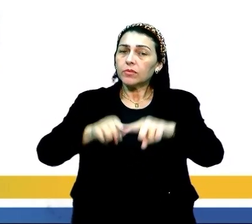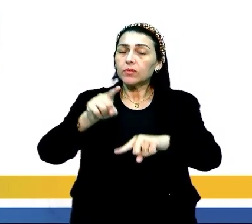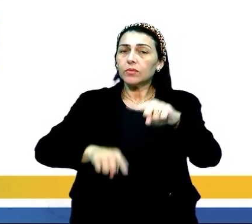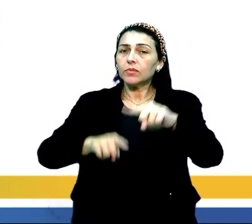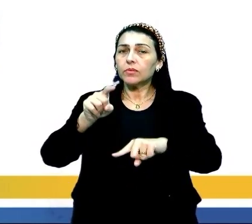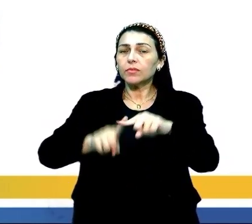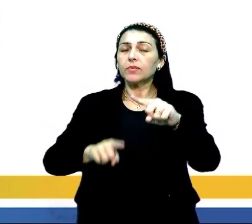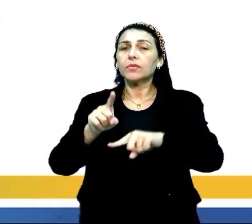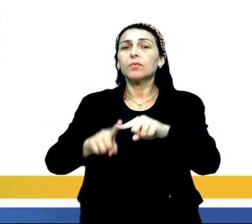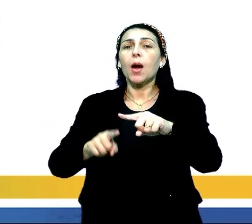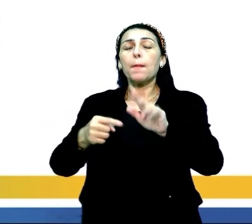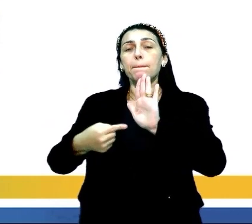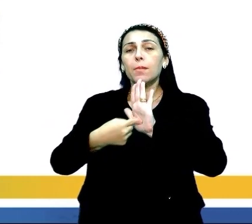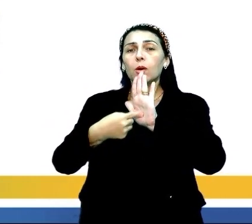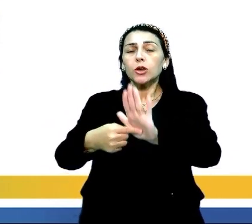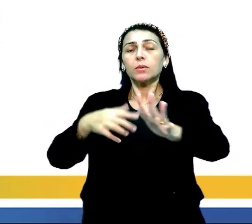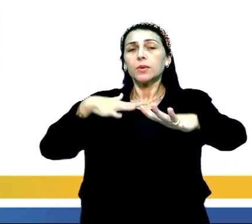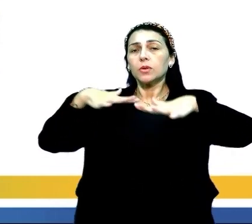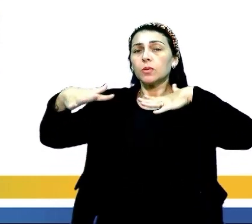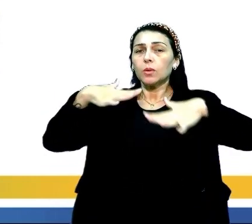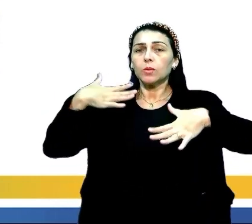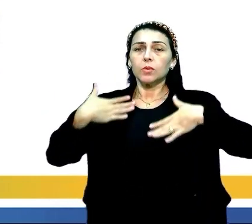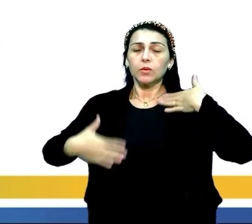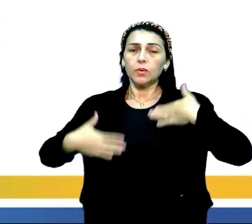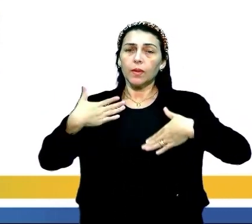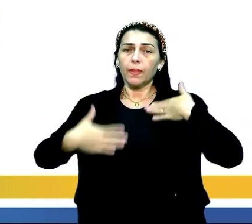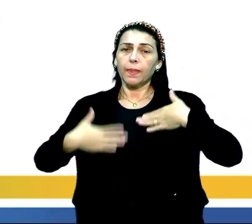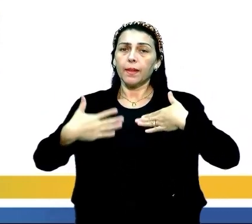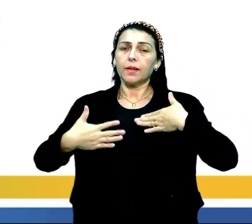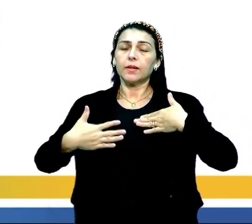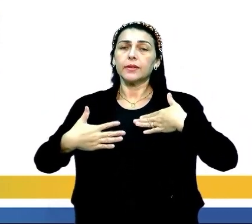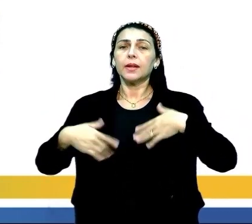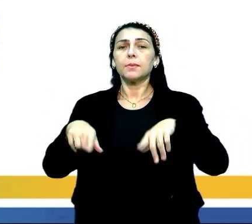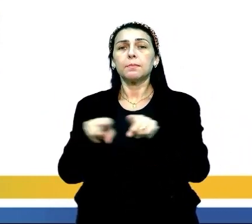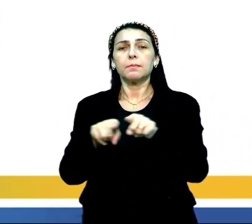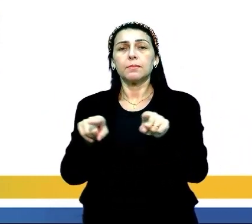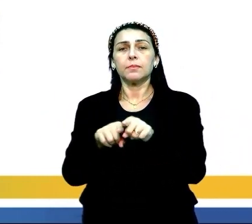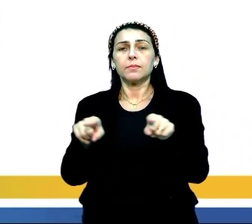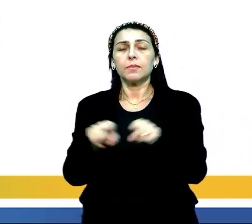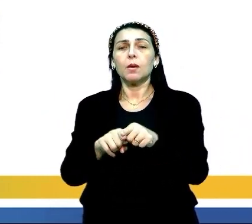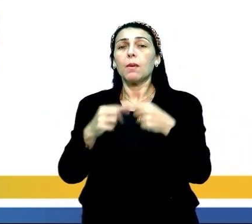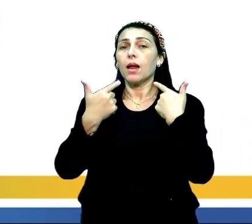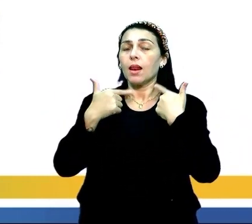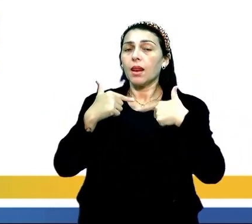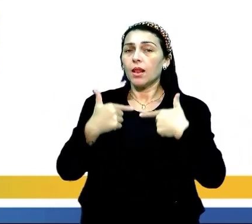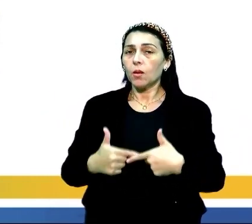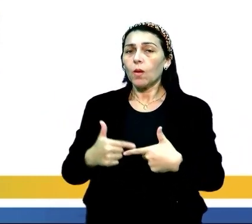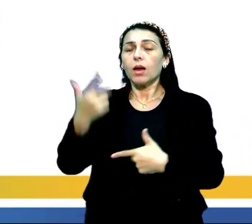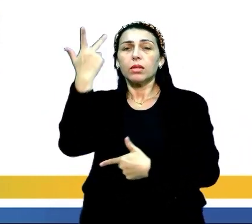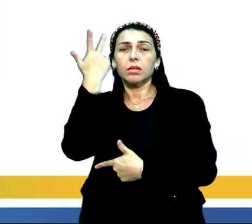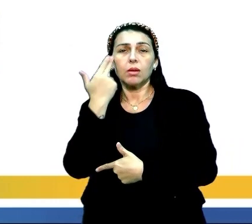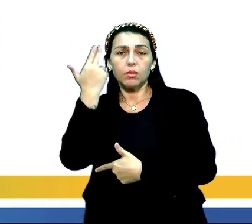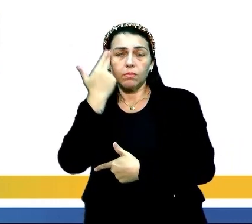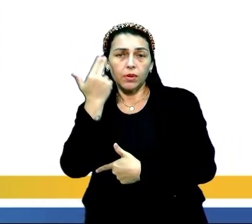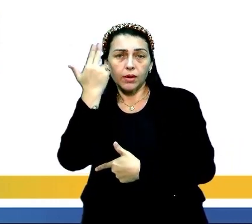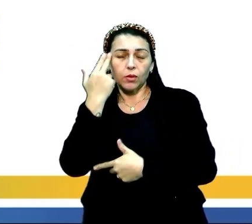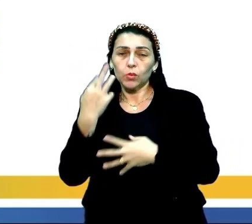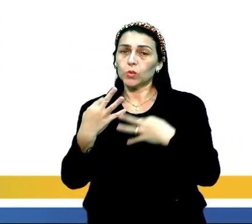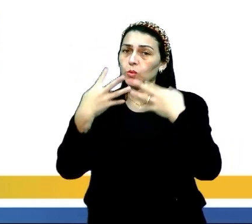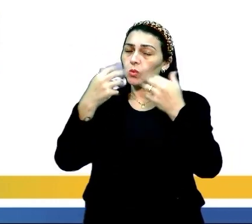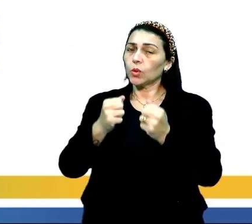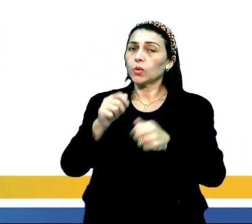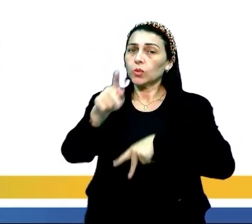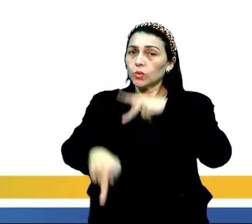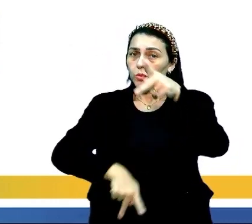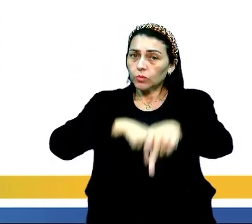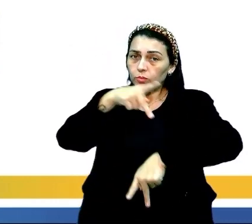quando revelado pelos movimentos do corpo, que não como que uma linguagem natural a todos os